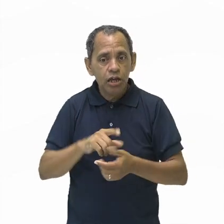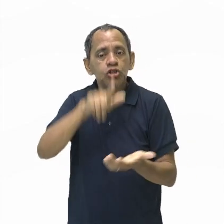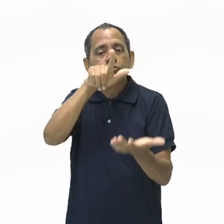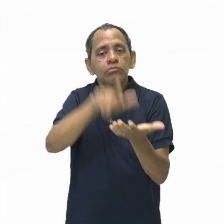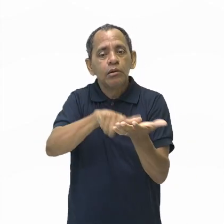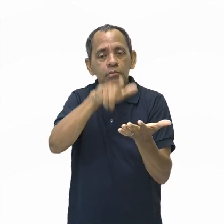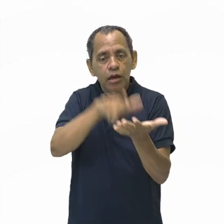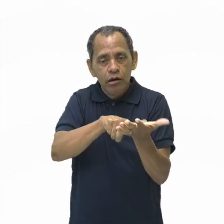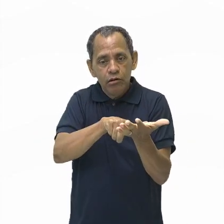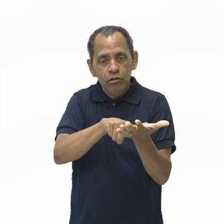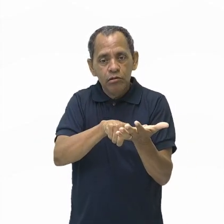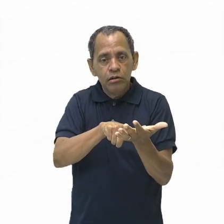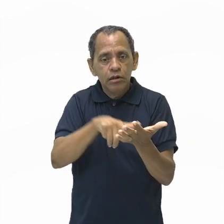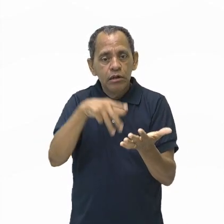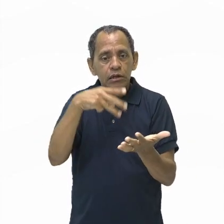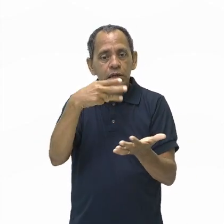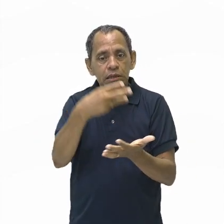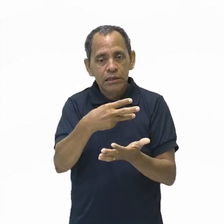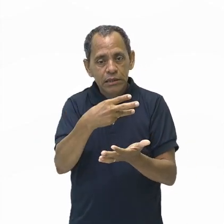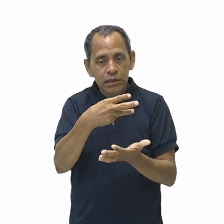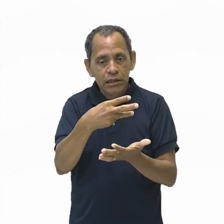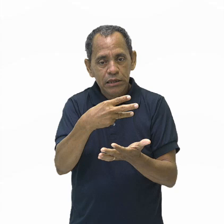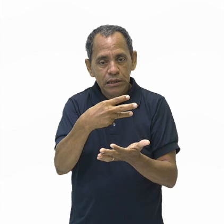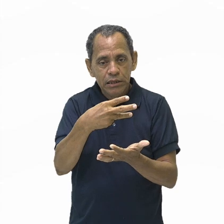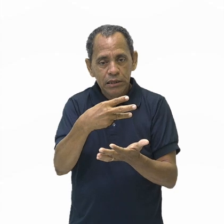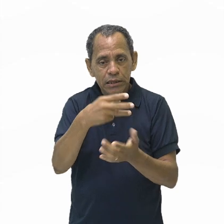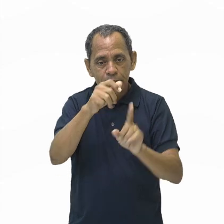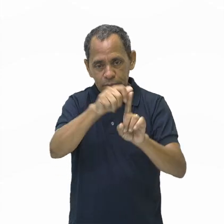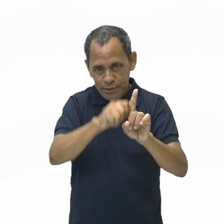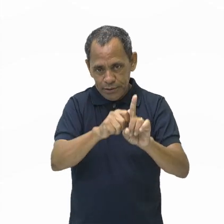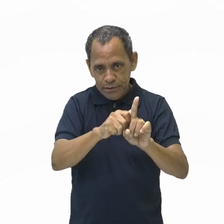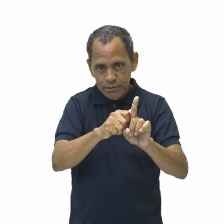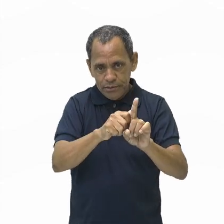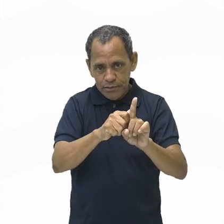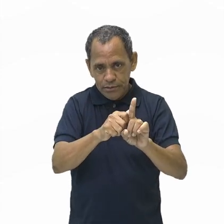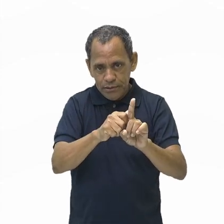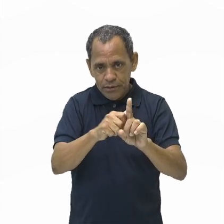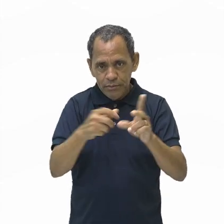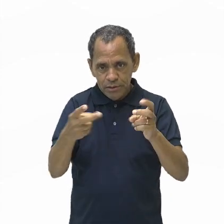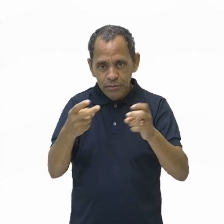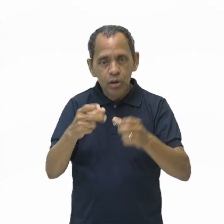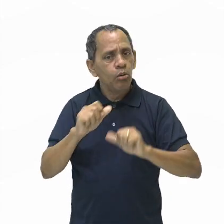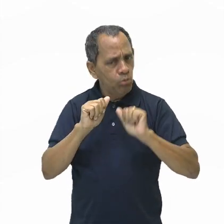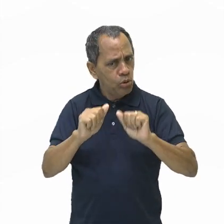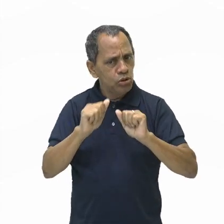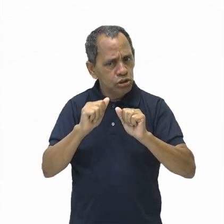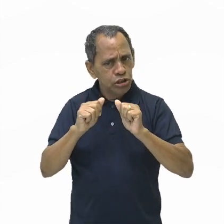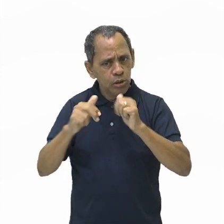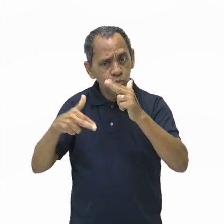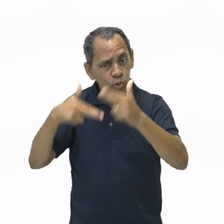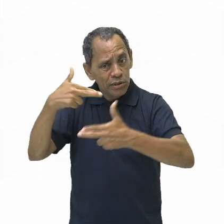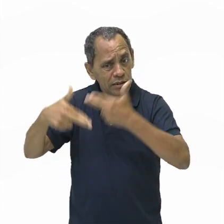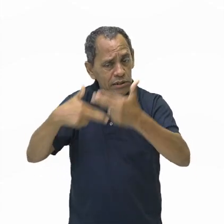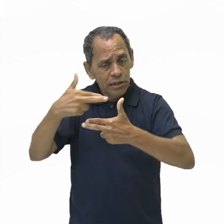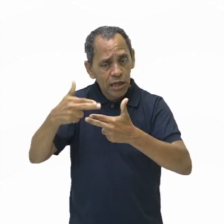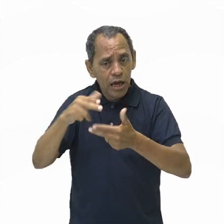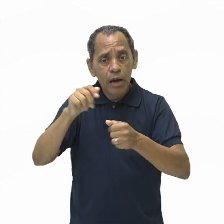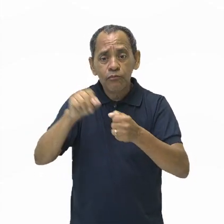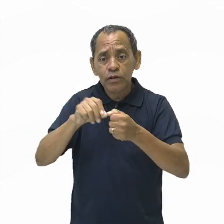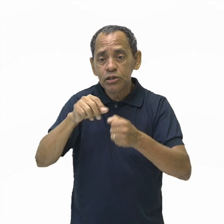papel, é de 3 meses. E olha que nós podemos reciclar esse papel para fazer outros